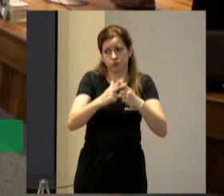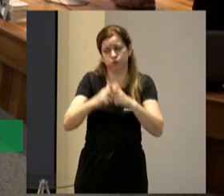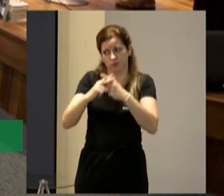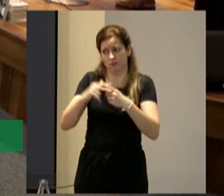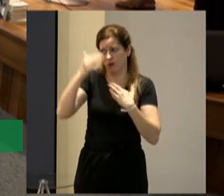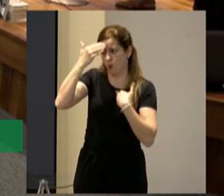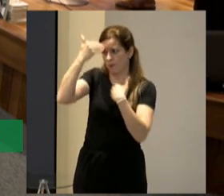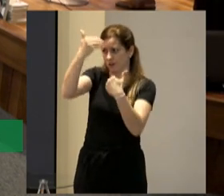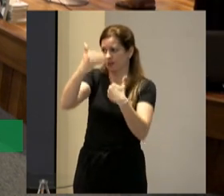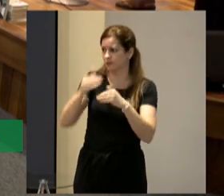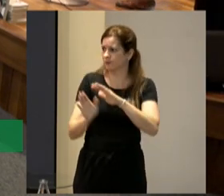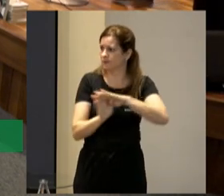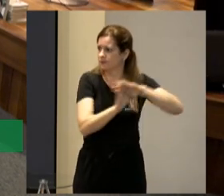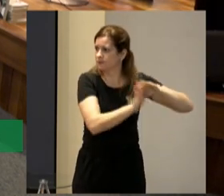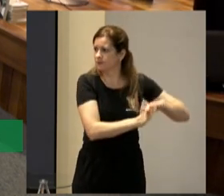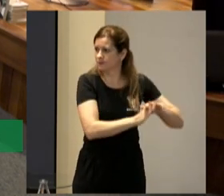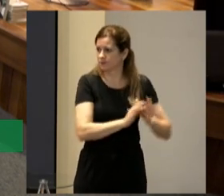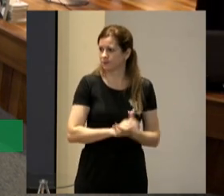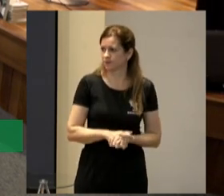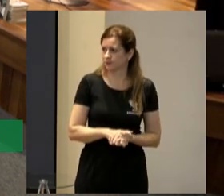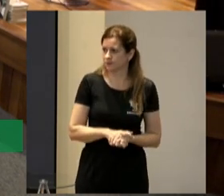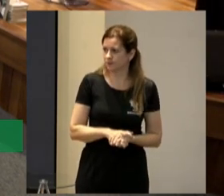Obrigada.